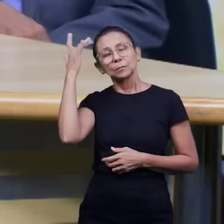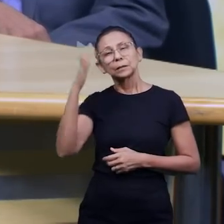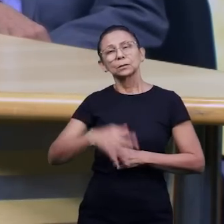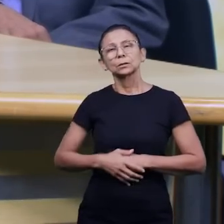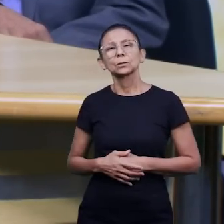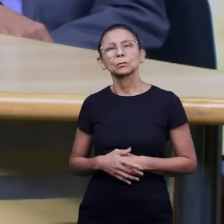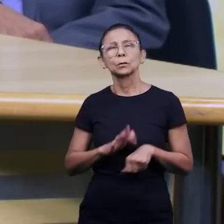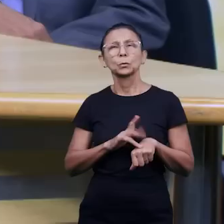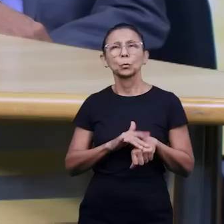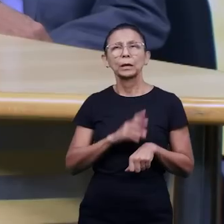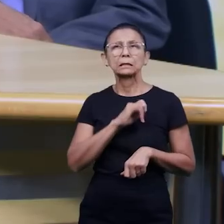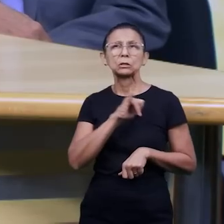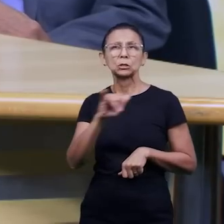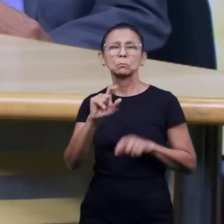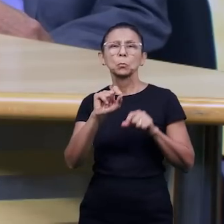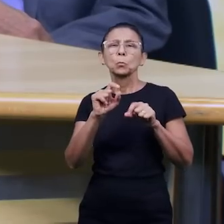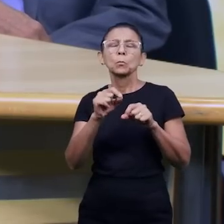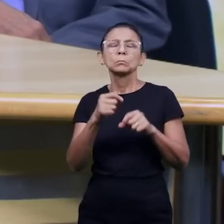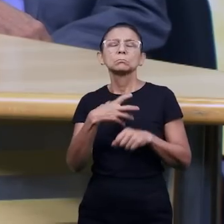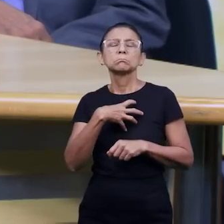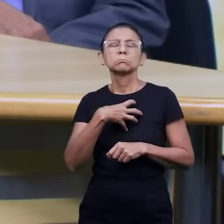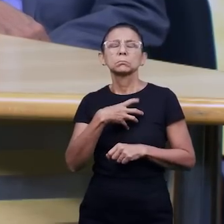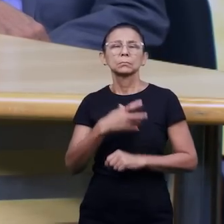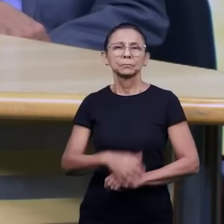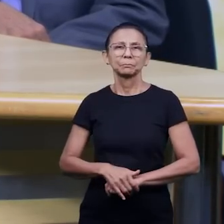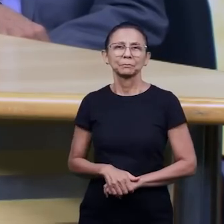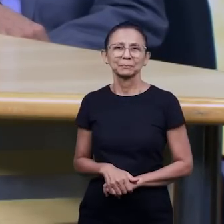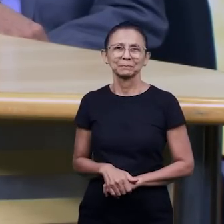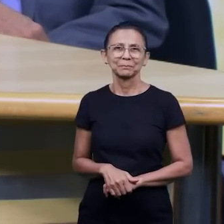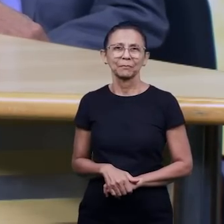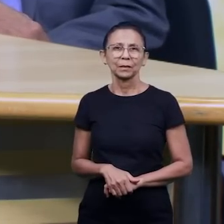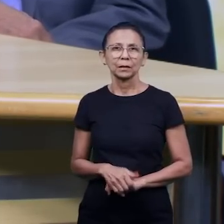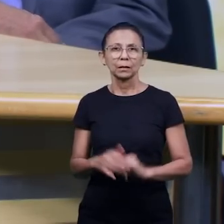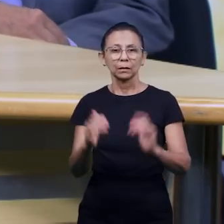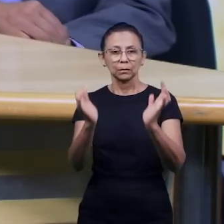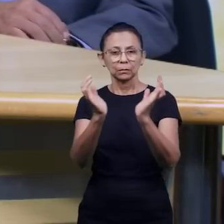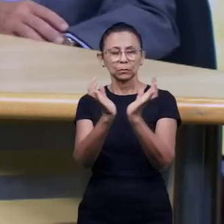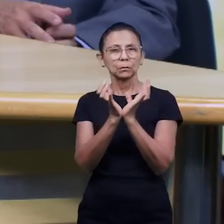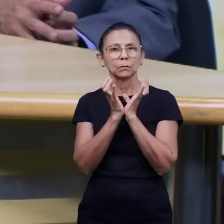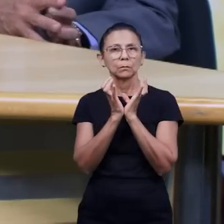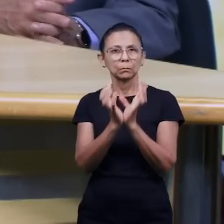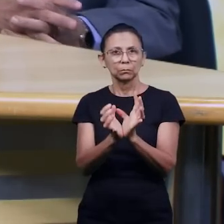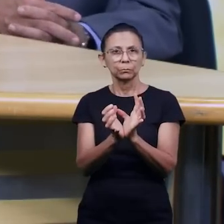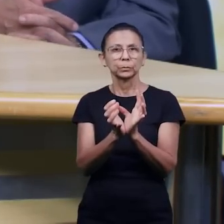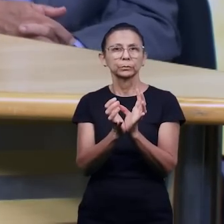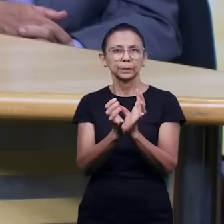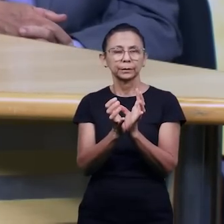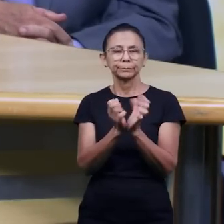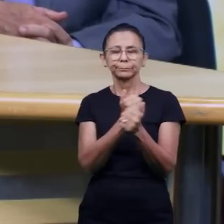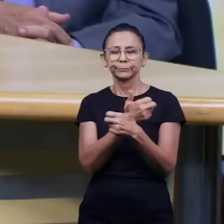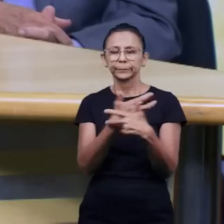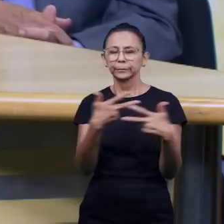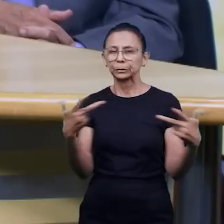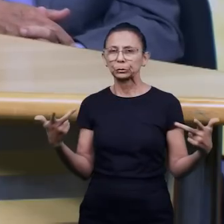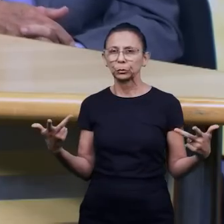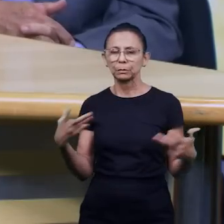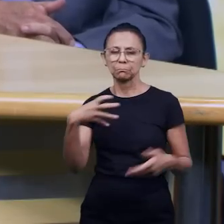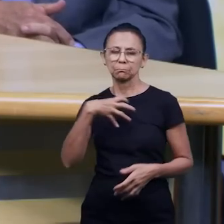sintomas que apontam numa determinada direção do ponto de vista de patologia, de